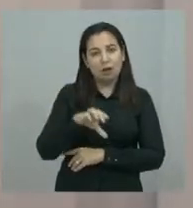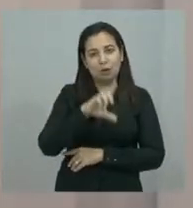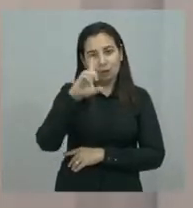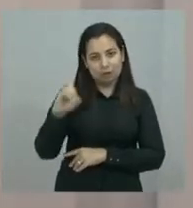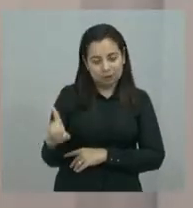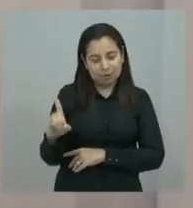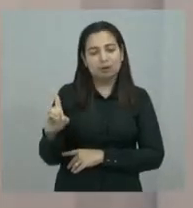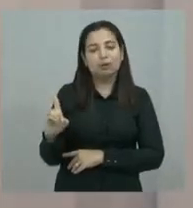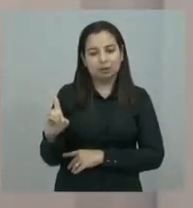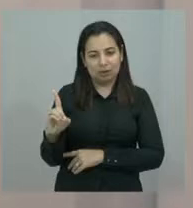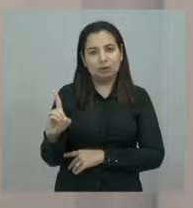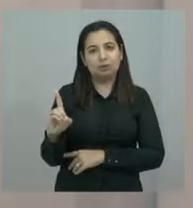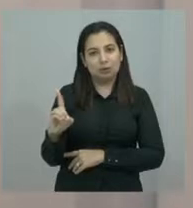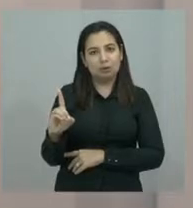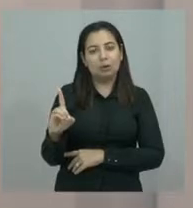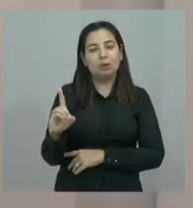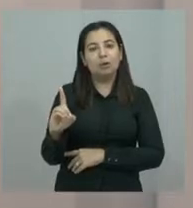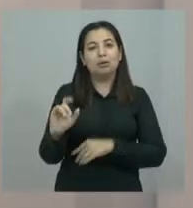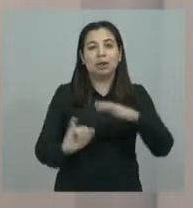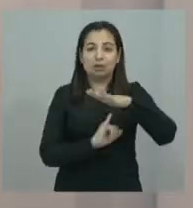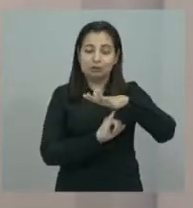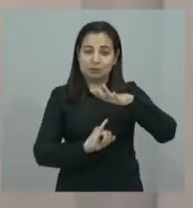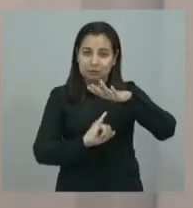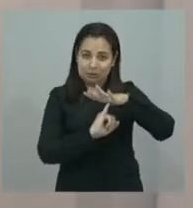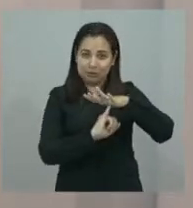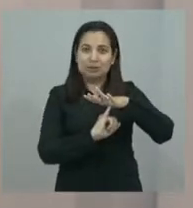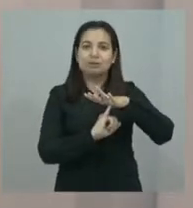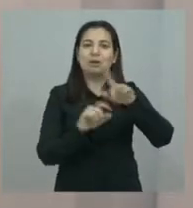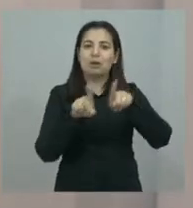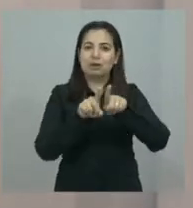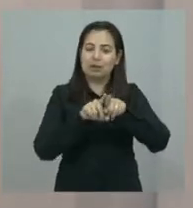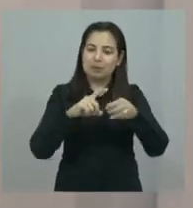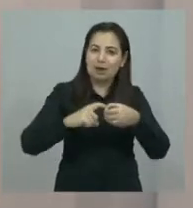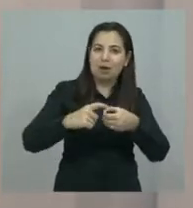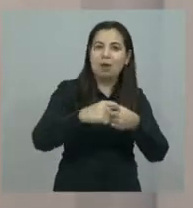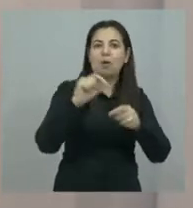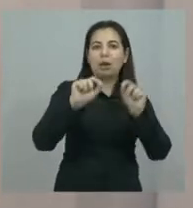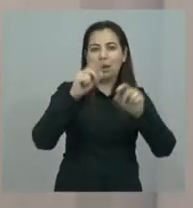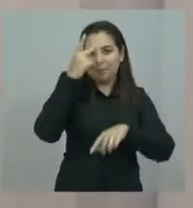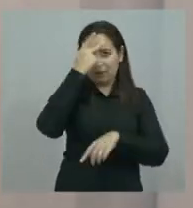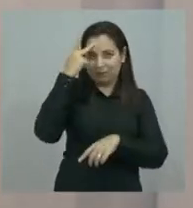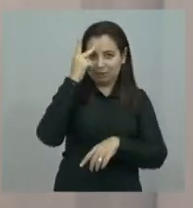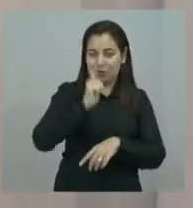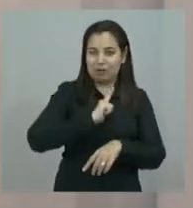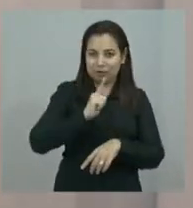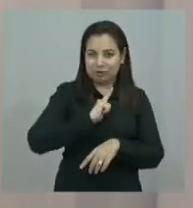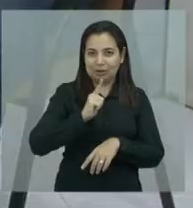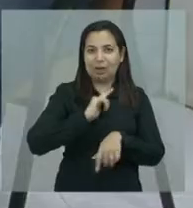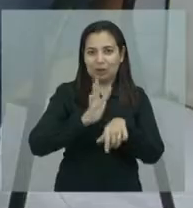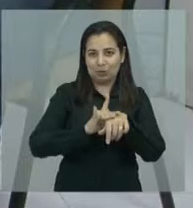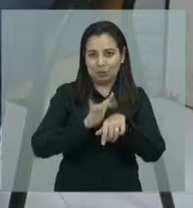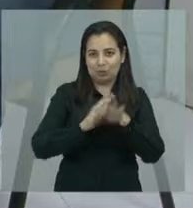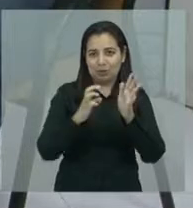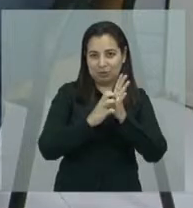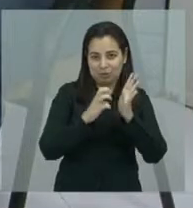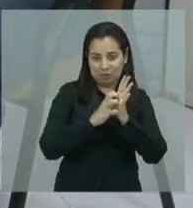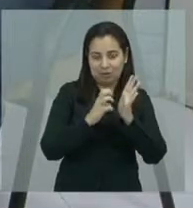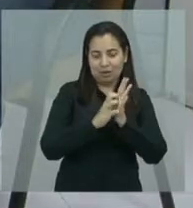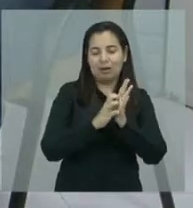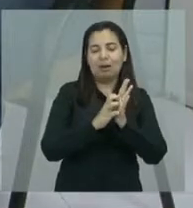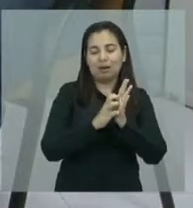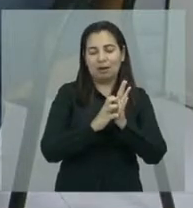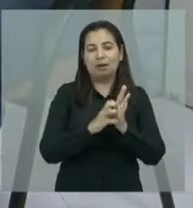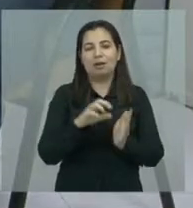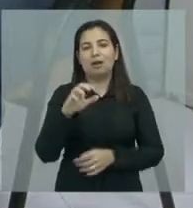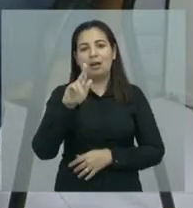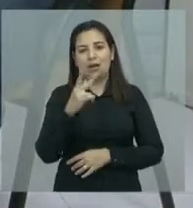coordenador adjunto da Rede Nacional de Pessoas Vivendo com HIV/AIDS. Otávio, e